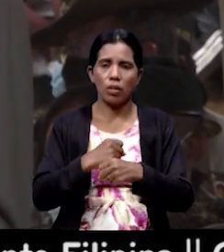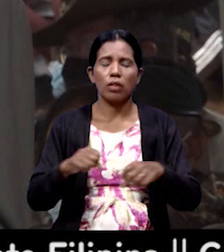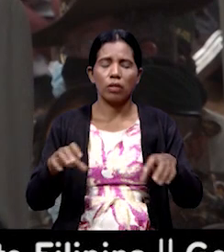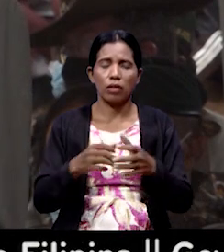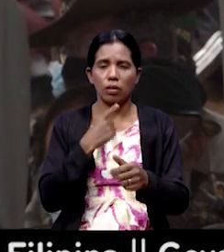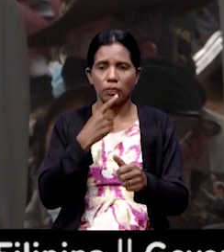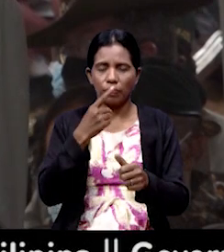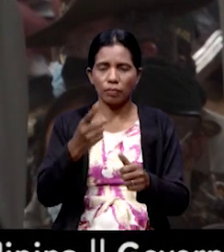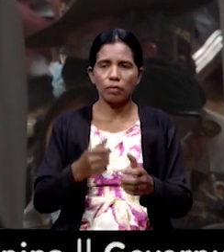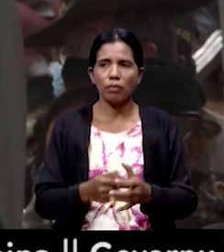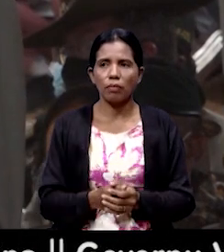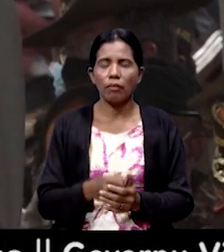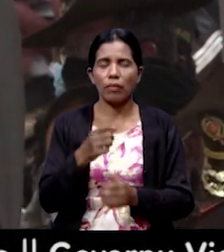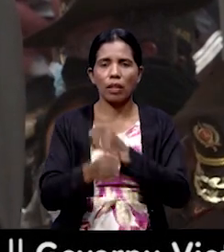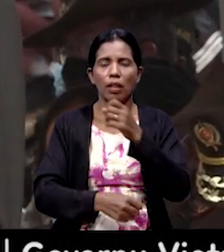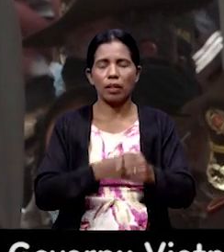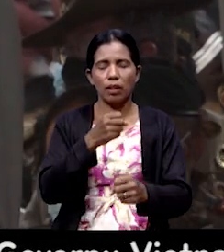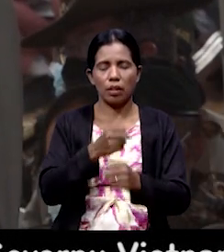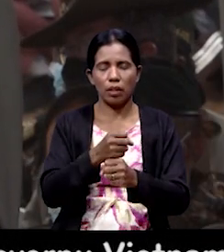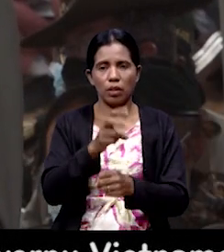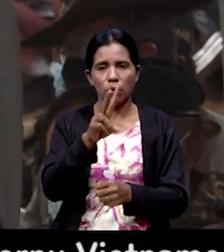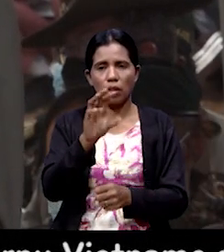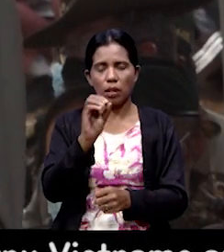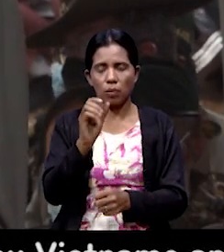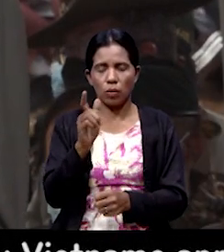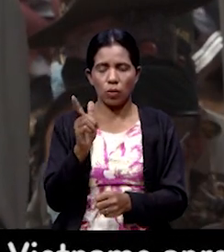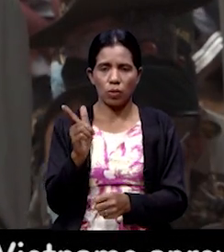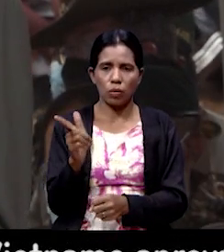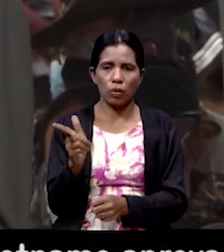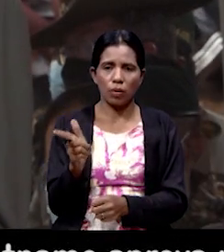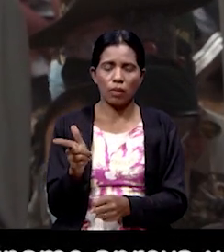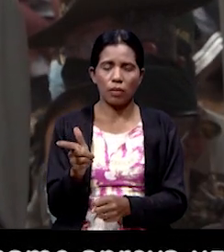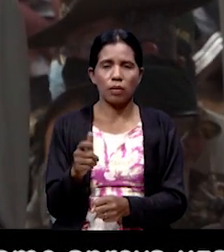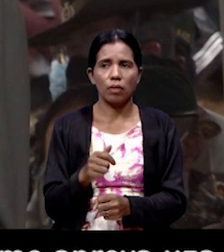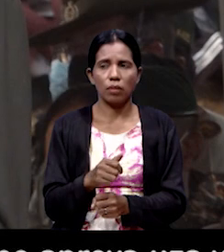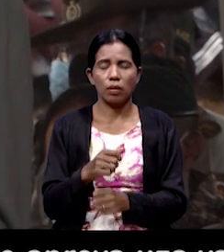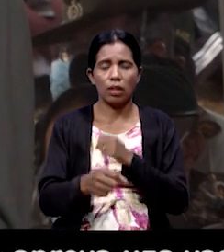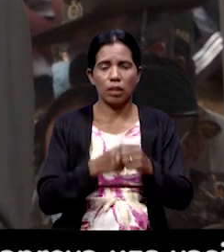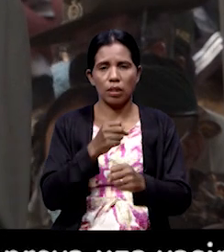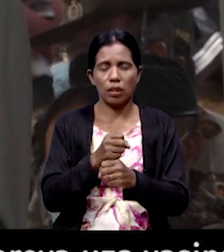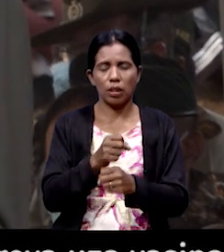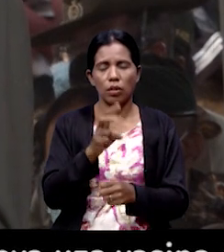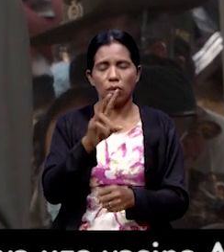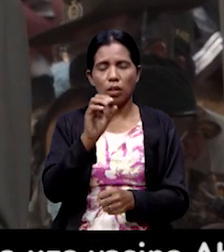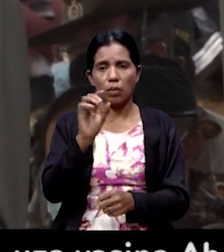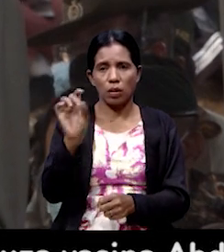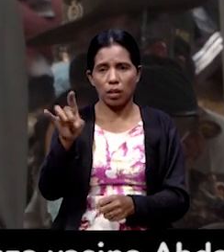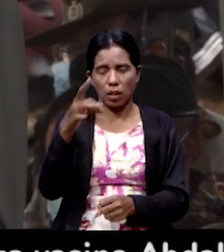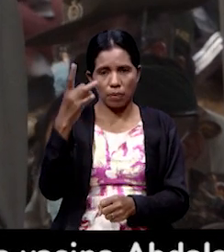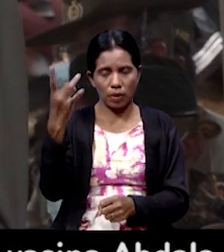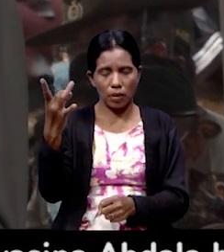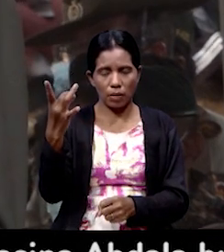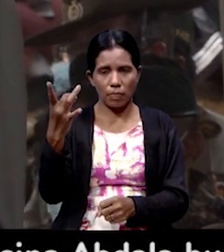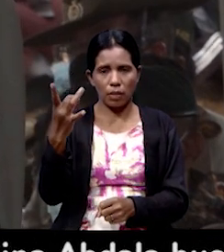aventura iha tinan rihon rua nen iha tinan rihon rua sanur resin wano kunaran